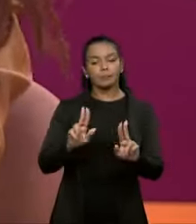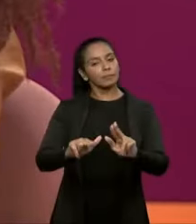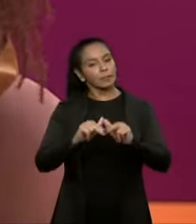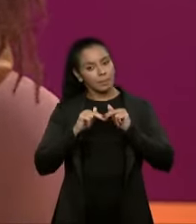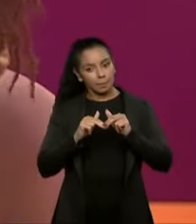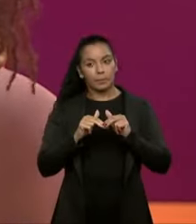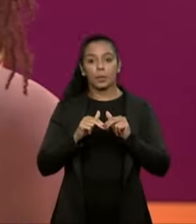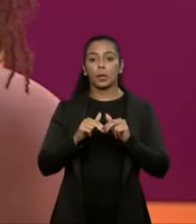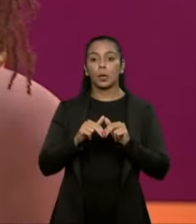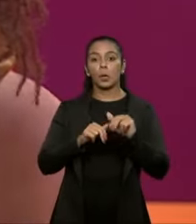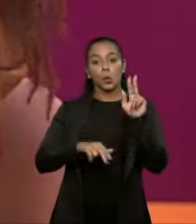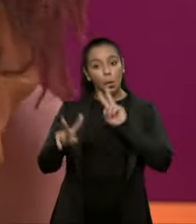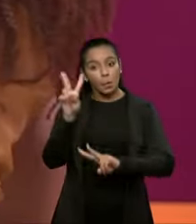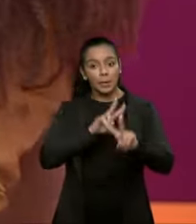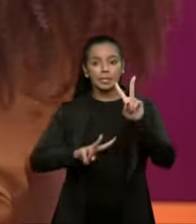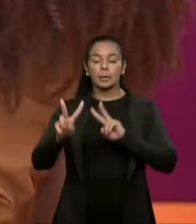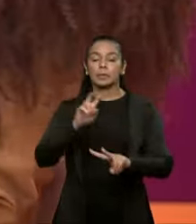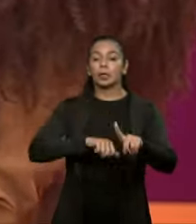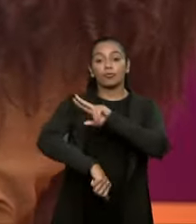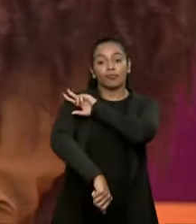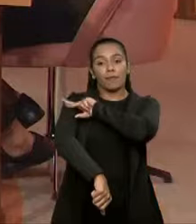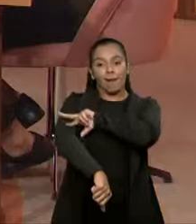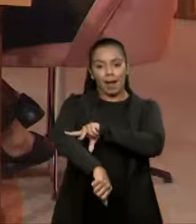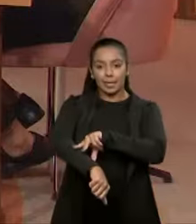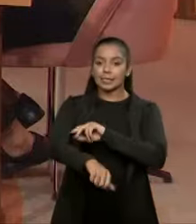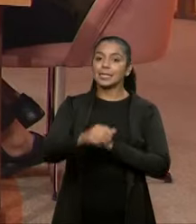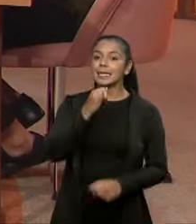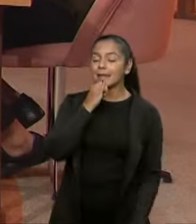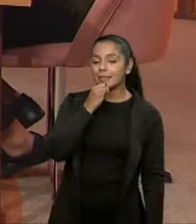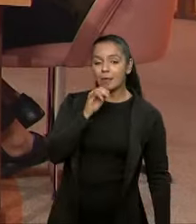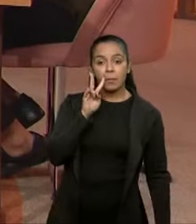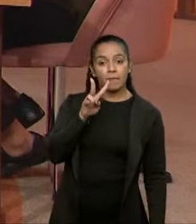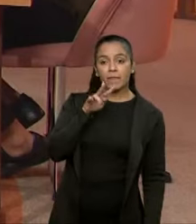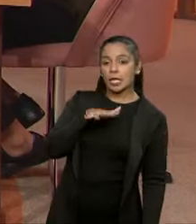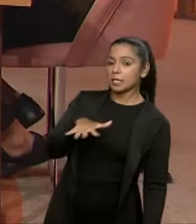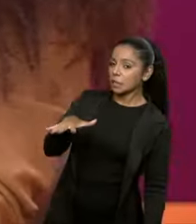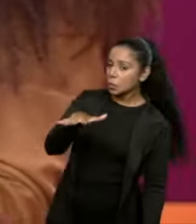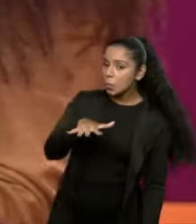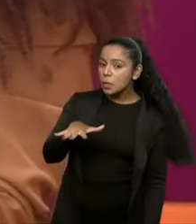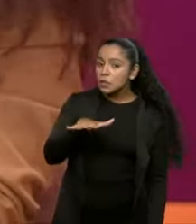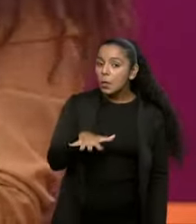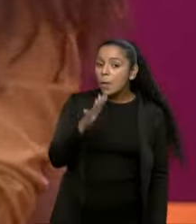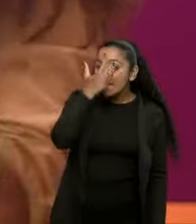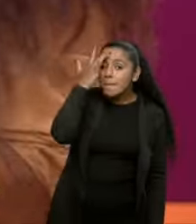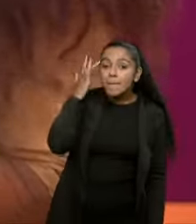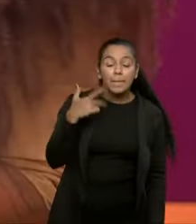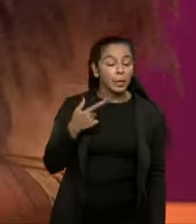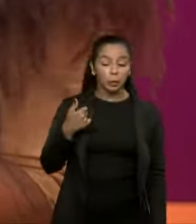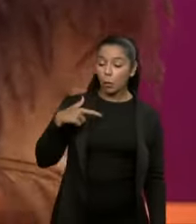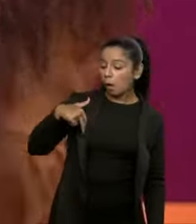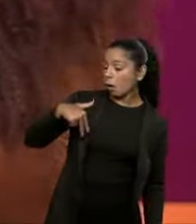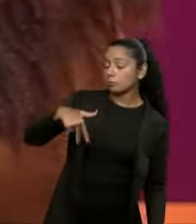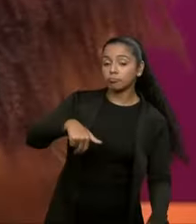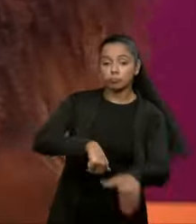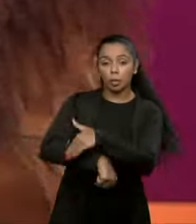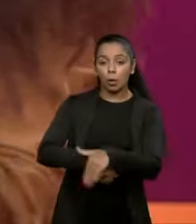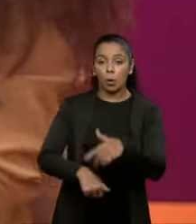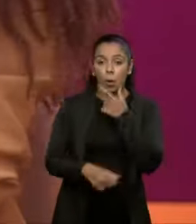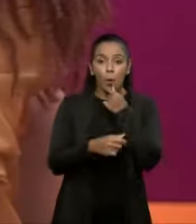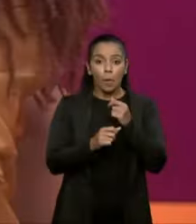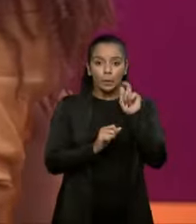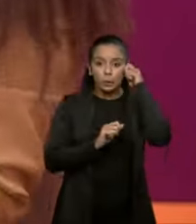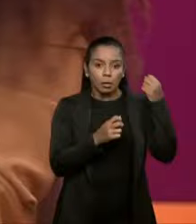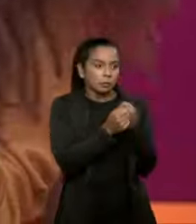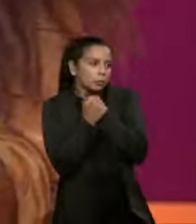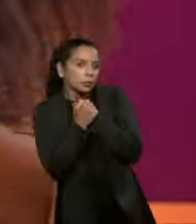de uma ótica racializada. Então, por exemplo, você vê uma situação, é isso. Uma pessoa que está passando na rua, passa um menino negro, a pessoa agarra